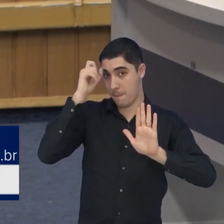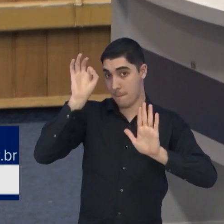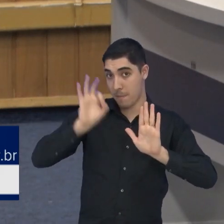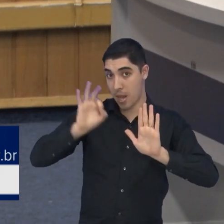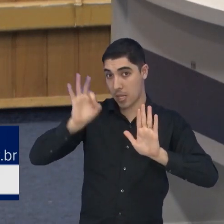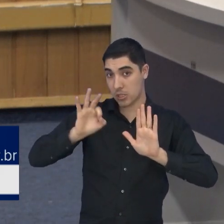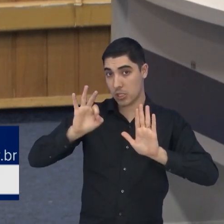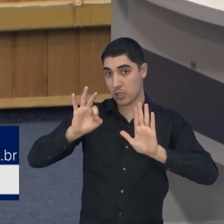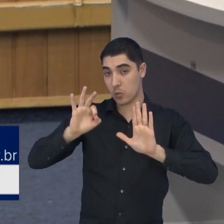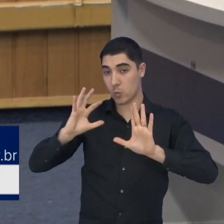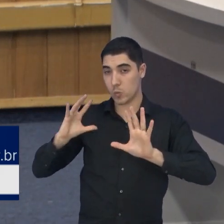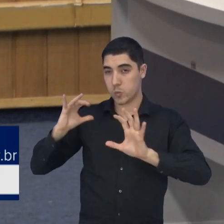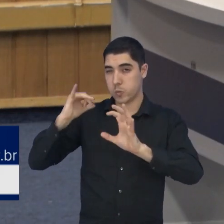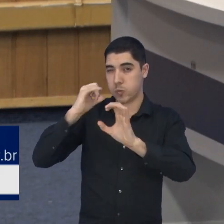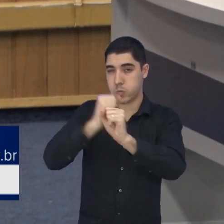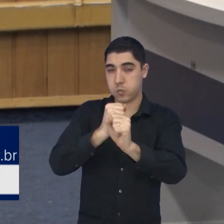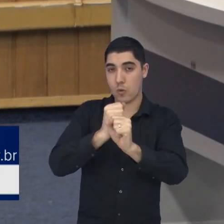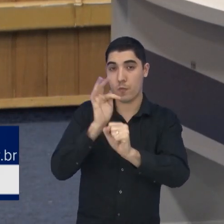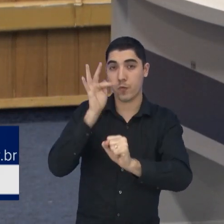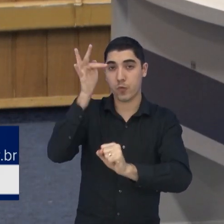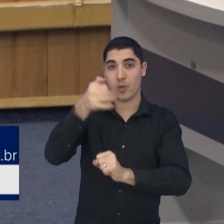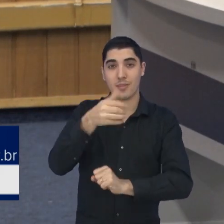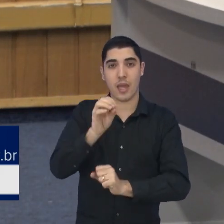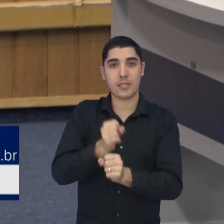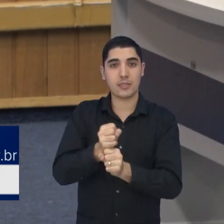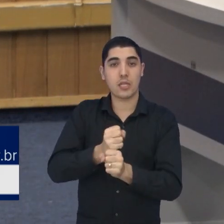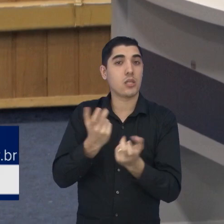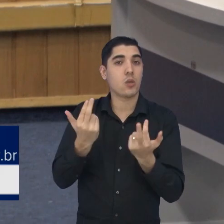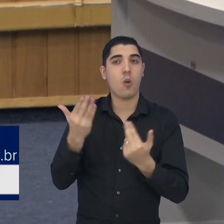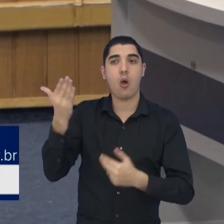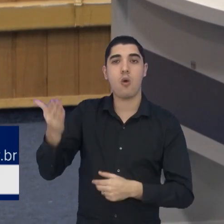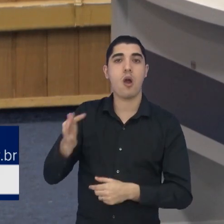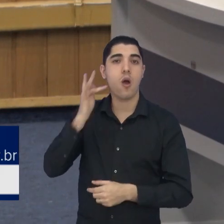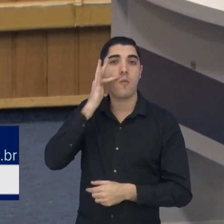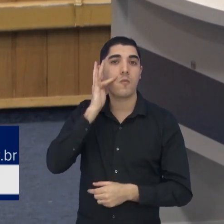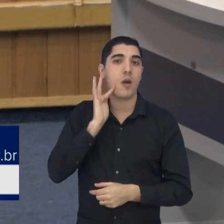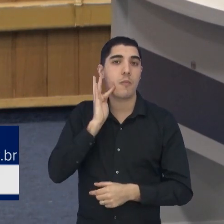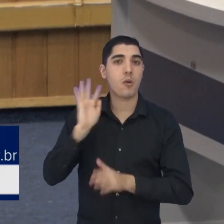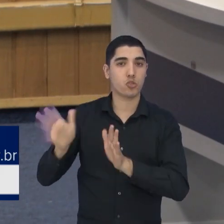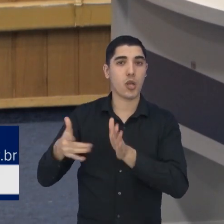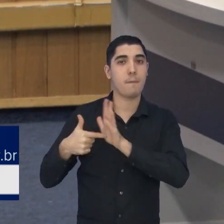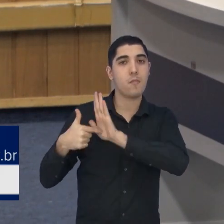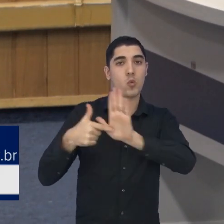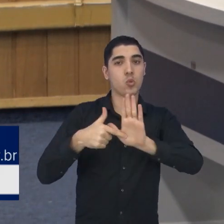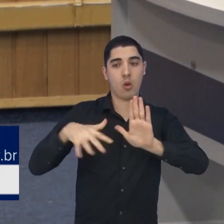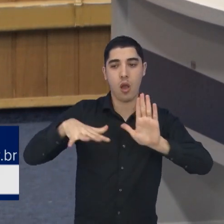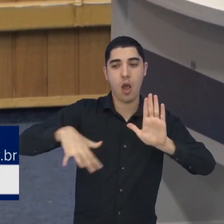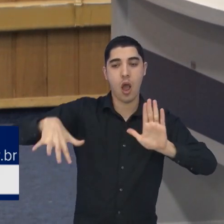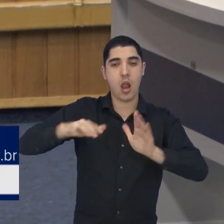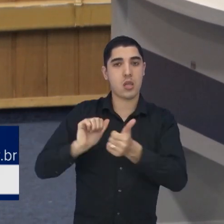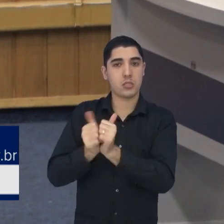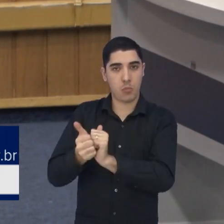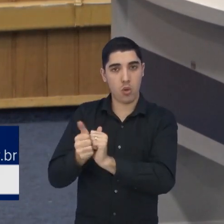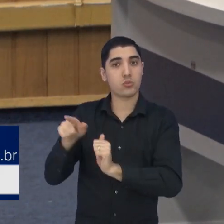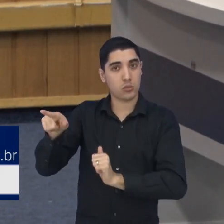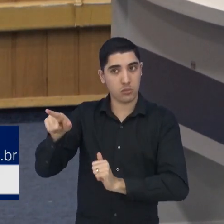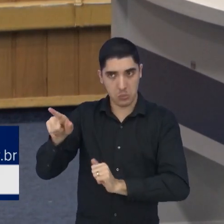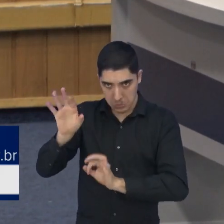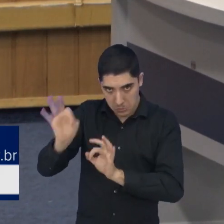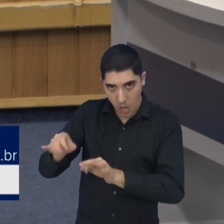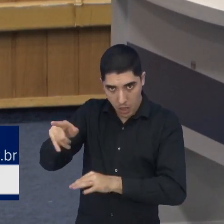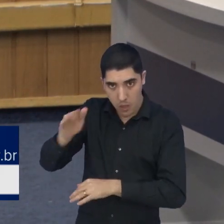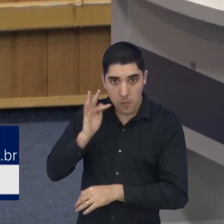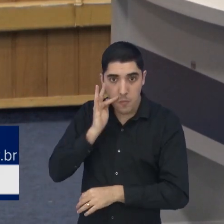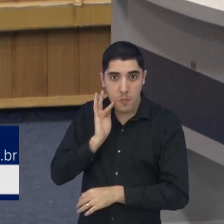10 anos, como o vereador Fabião apresentou aqui do esporte. Um plano diretor, não foi isso que você